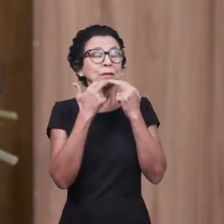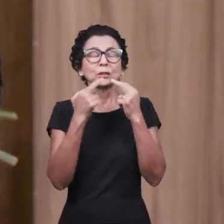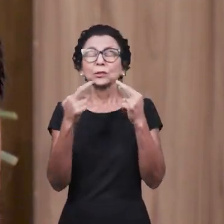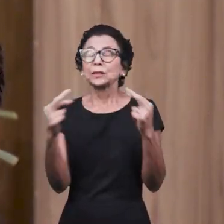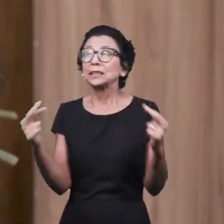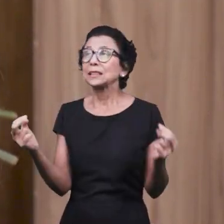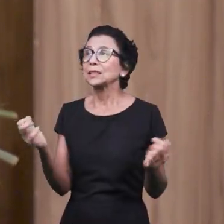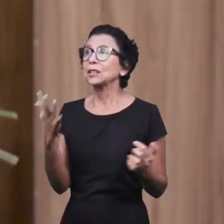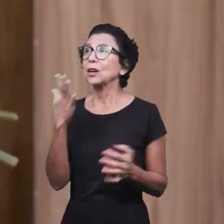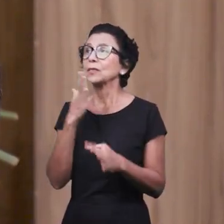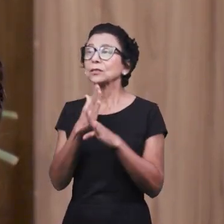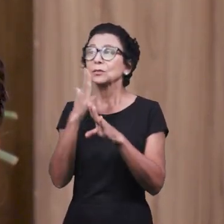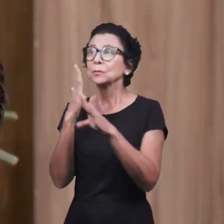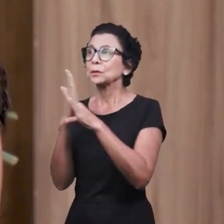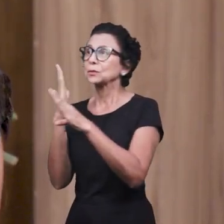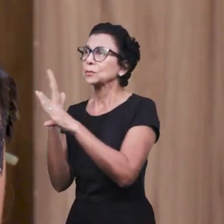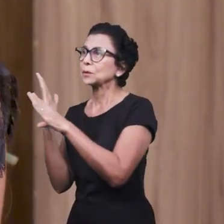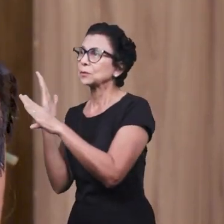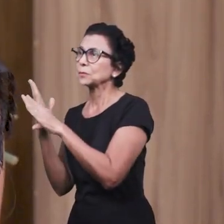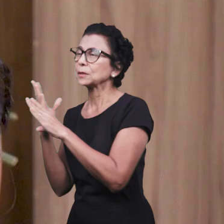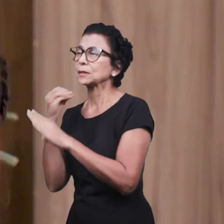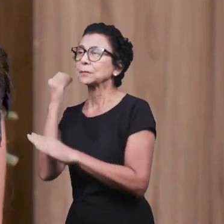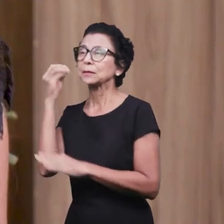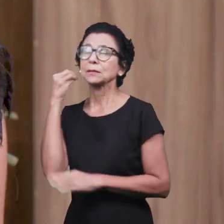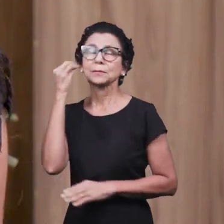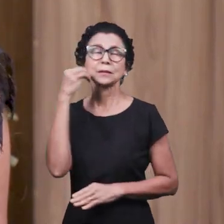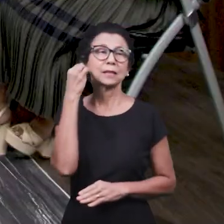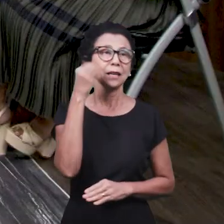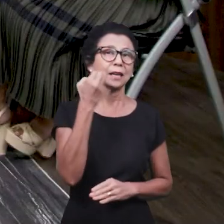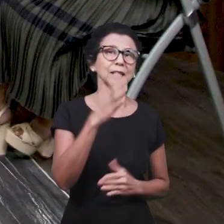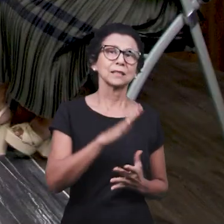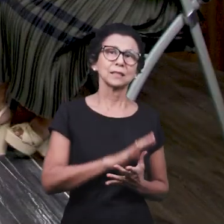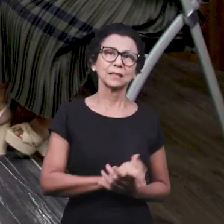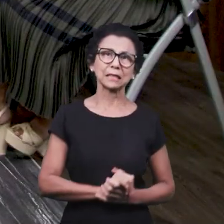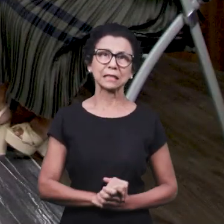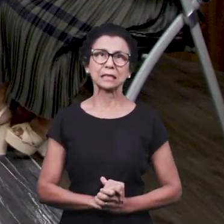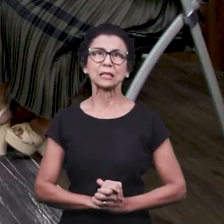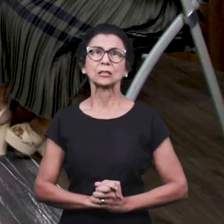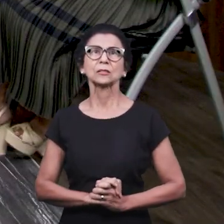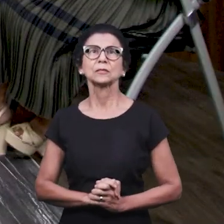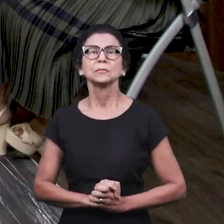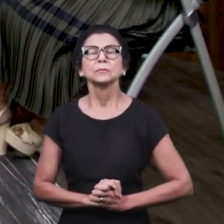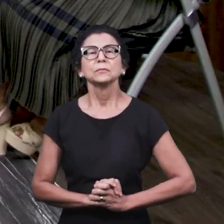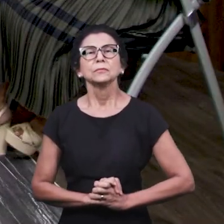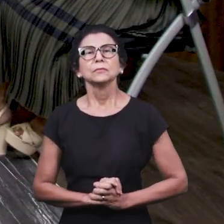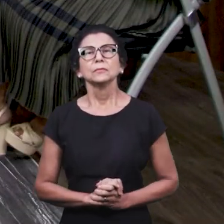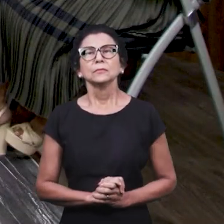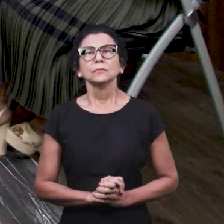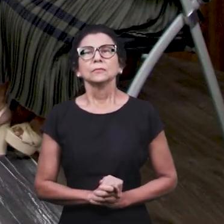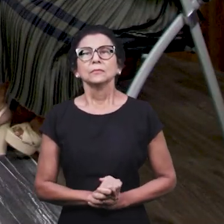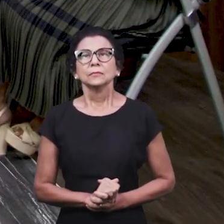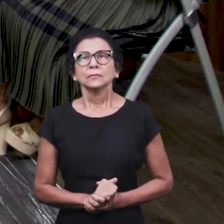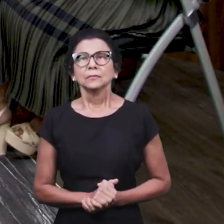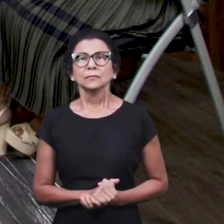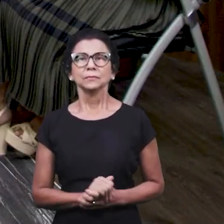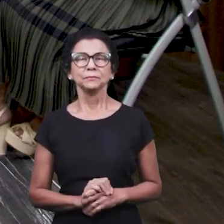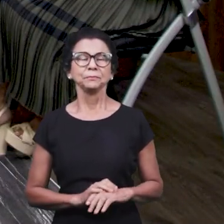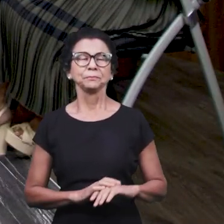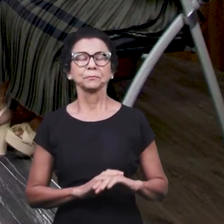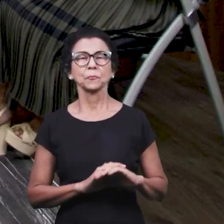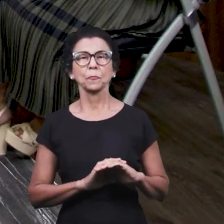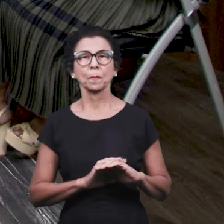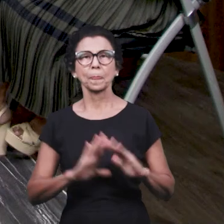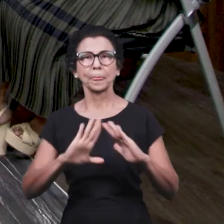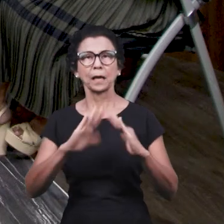coisas novas para você ir descobrindo e vivendo, experiências. Próximo da escola, próximo dos lugares que você precisava frequentar.